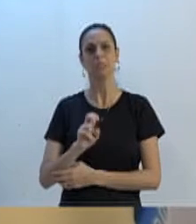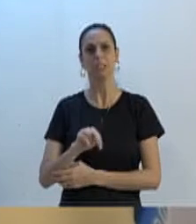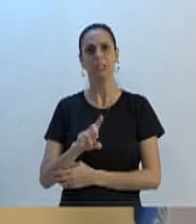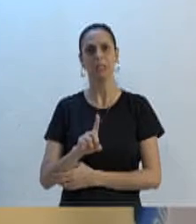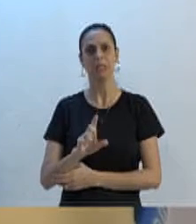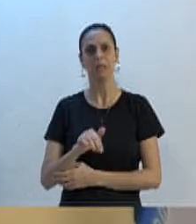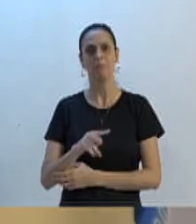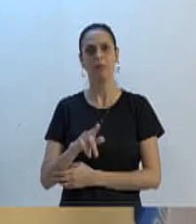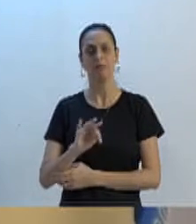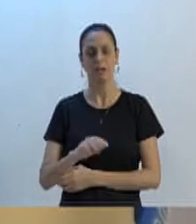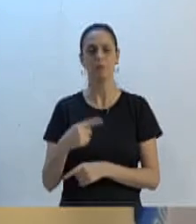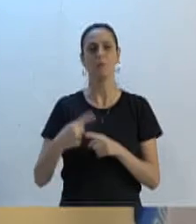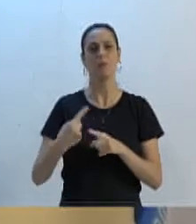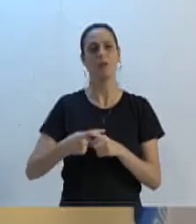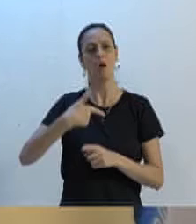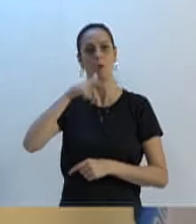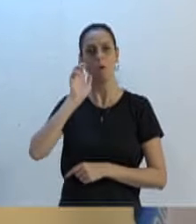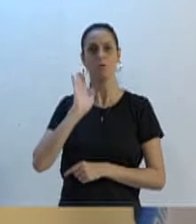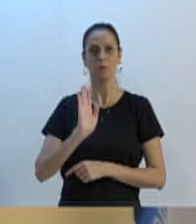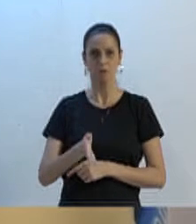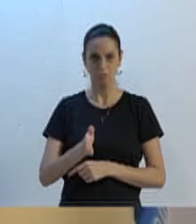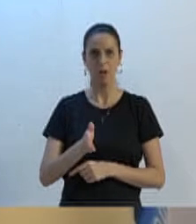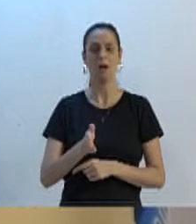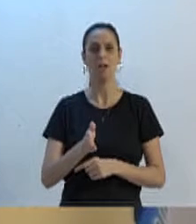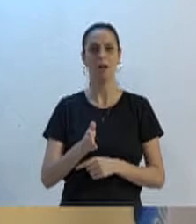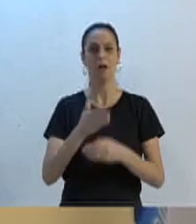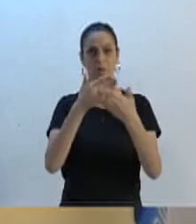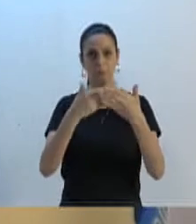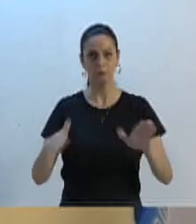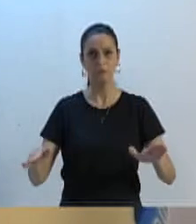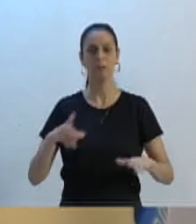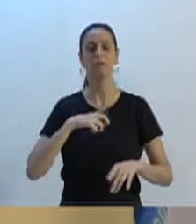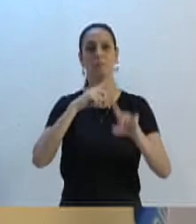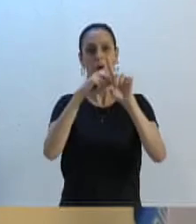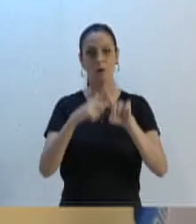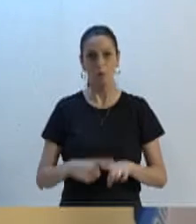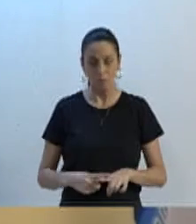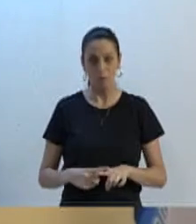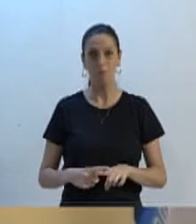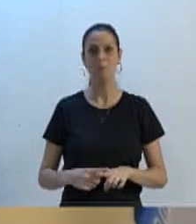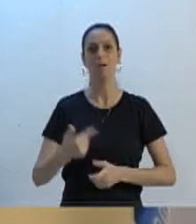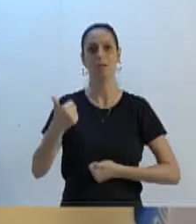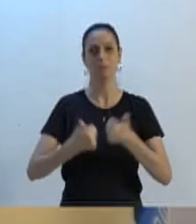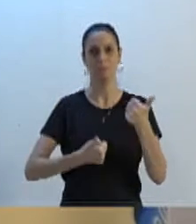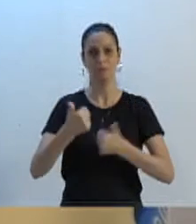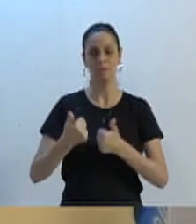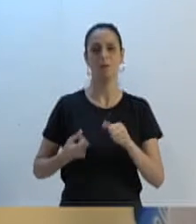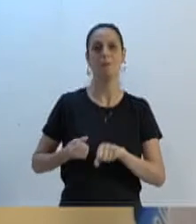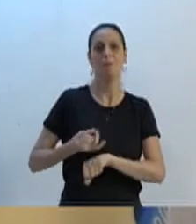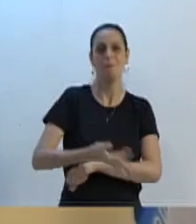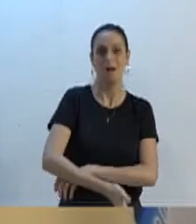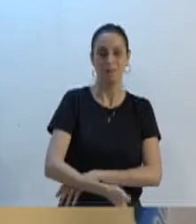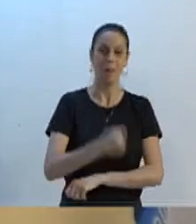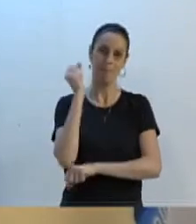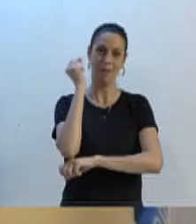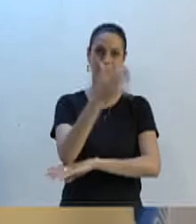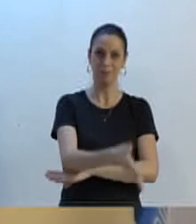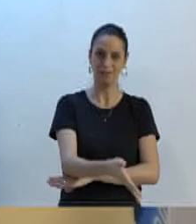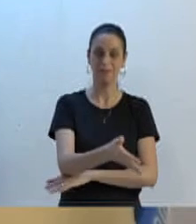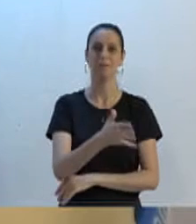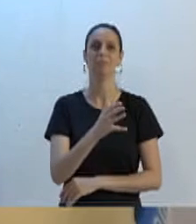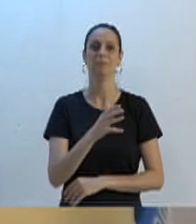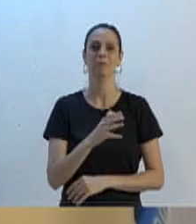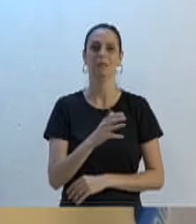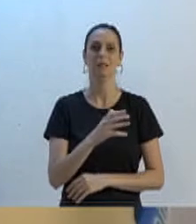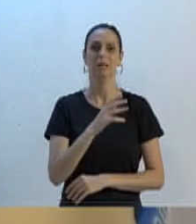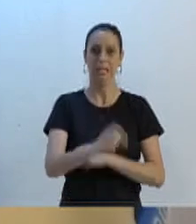lançamento no dia de ontem do a 2ª copa vale do itajaí taça madrugadão às 2019